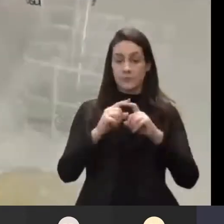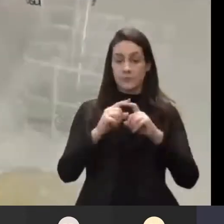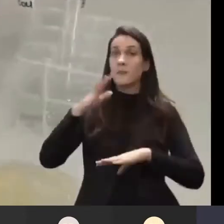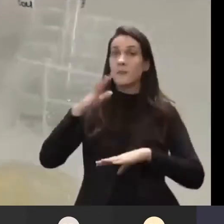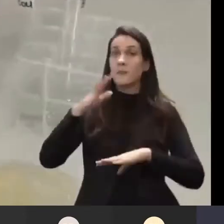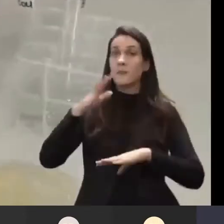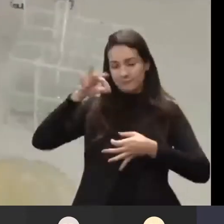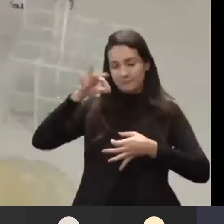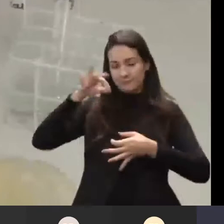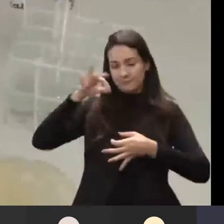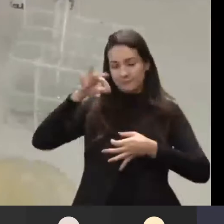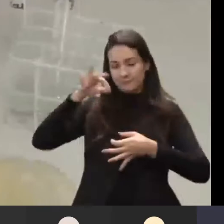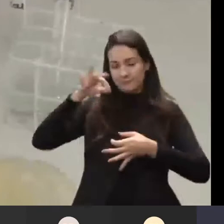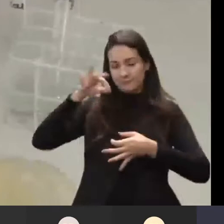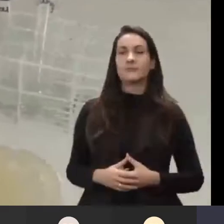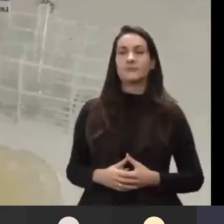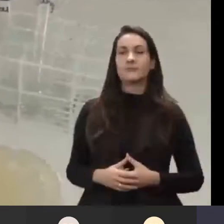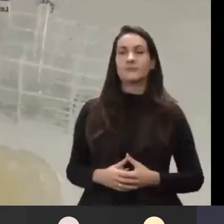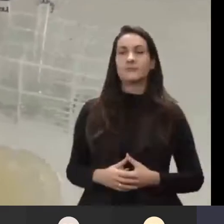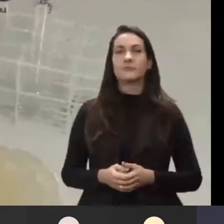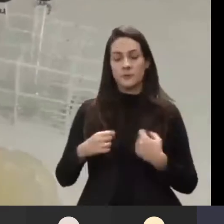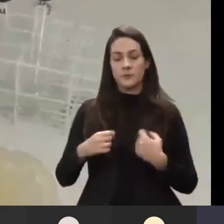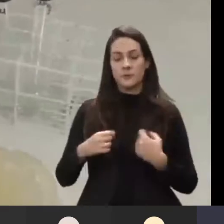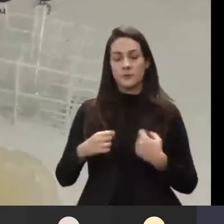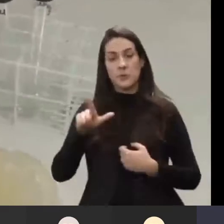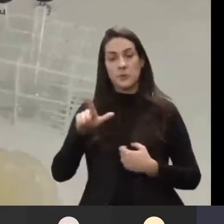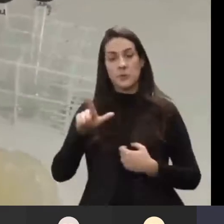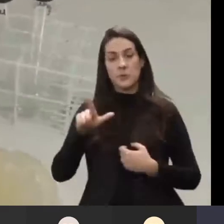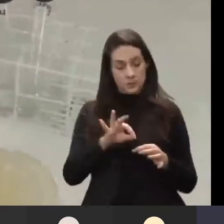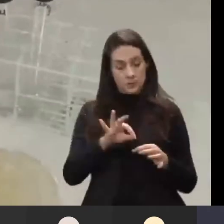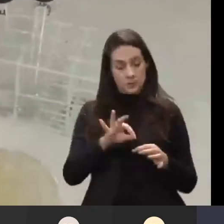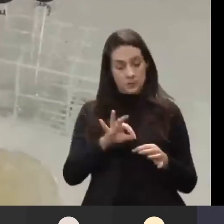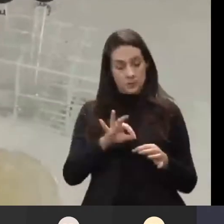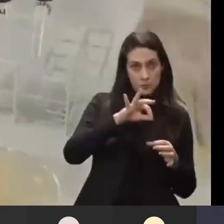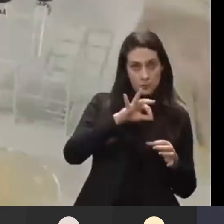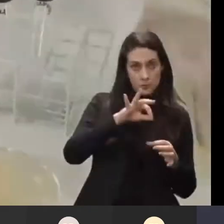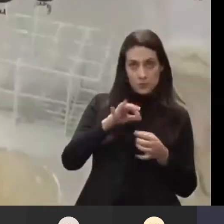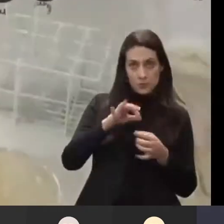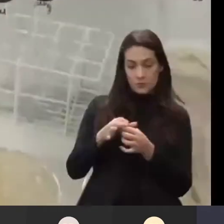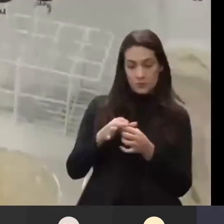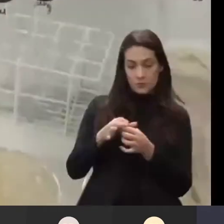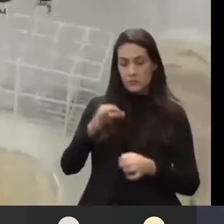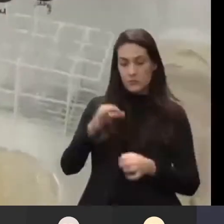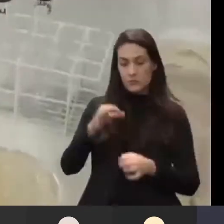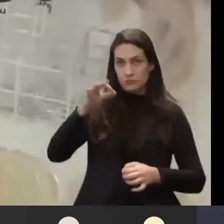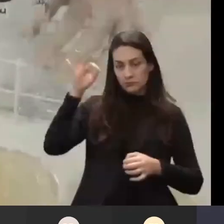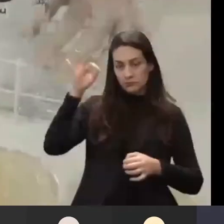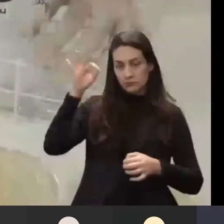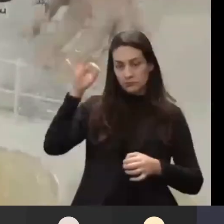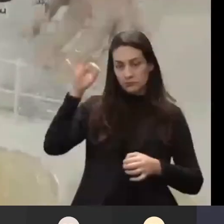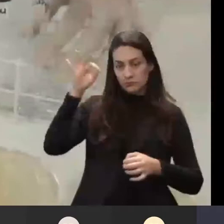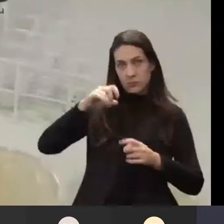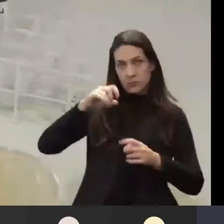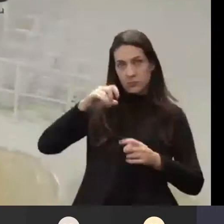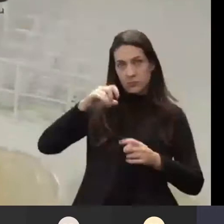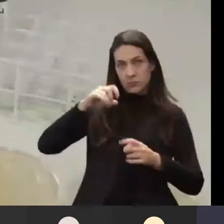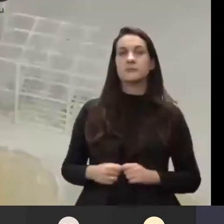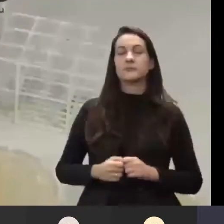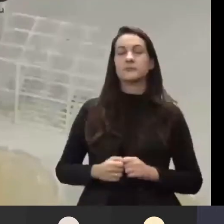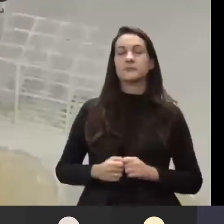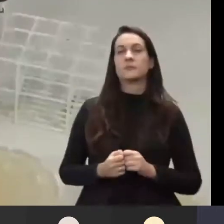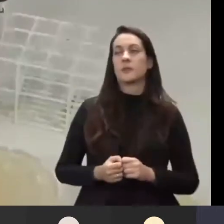de turbidez, não temos ali a quantidade de células ideal. Então, você vai retirar